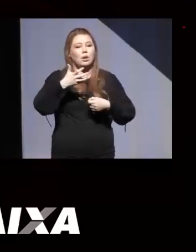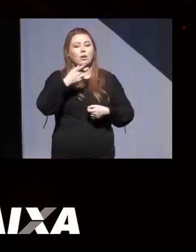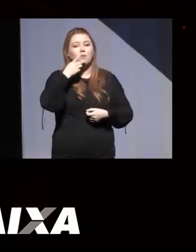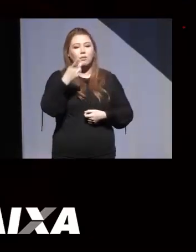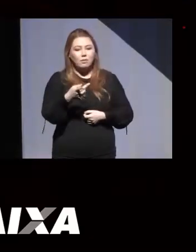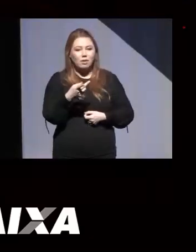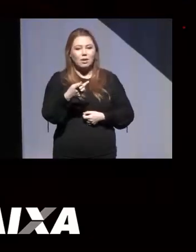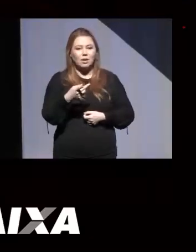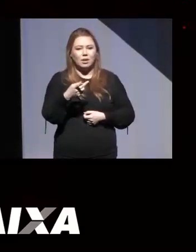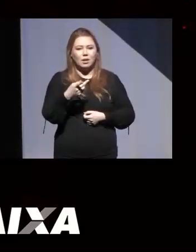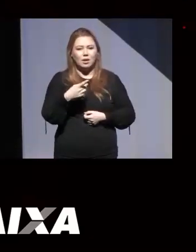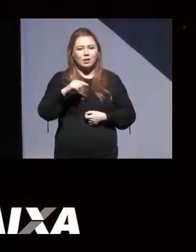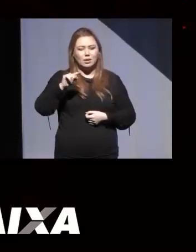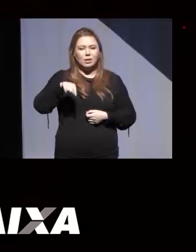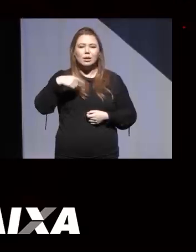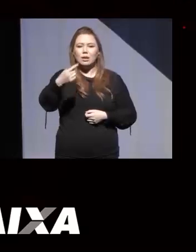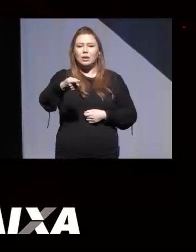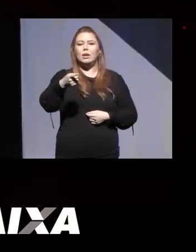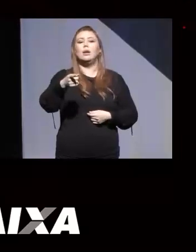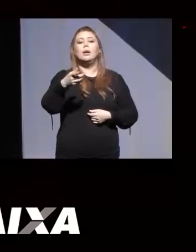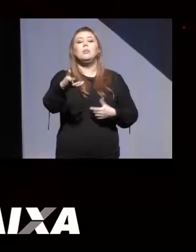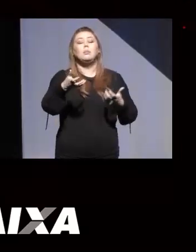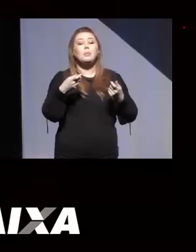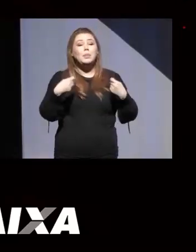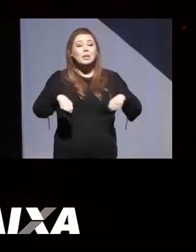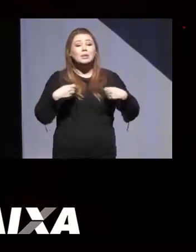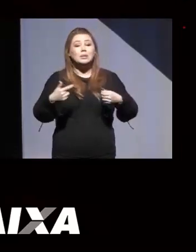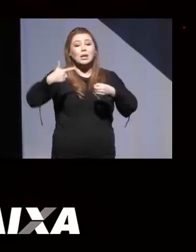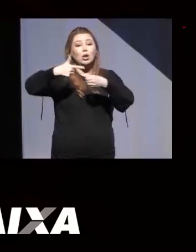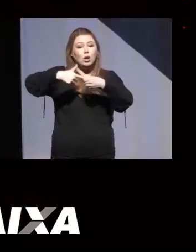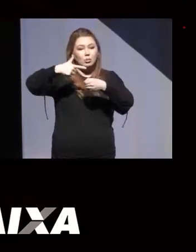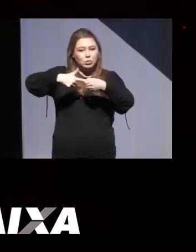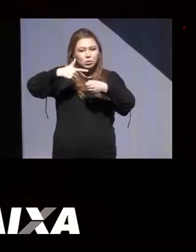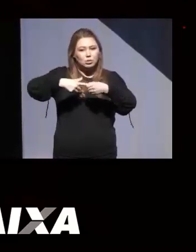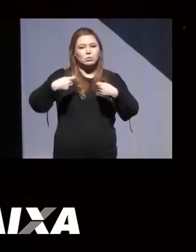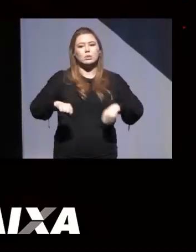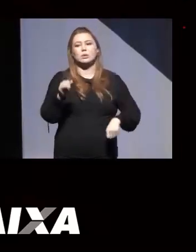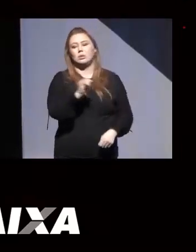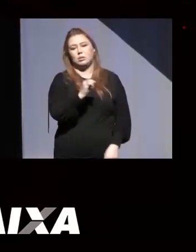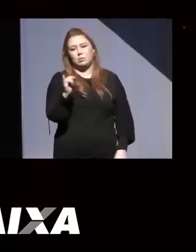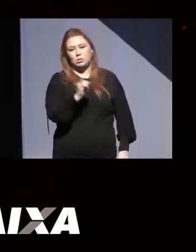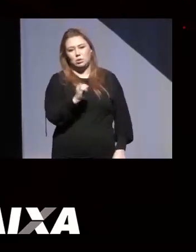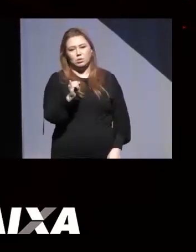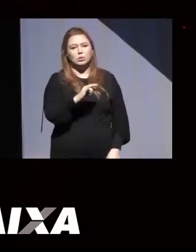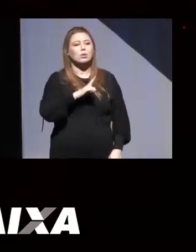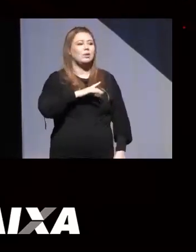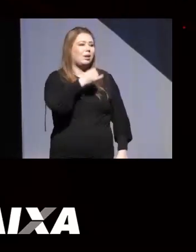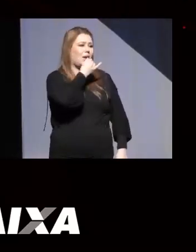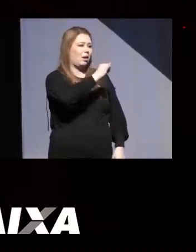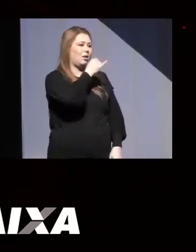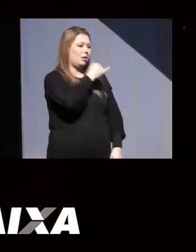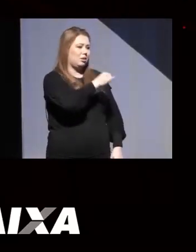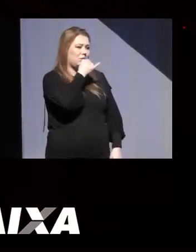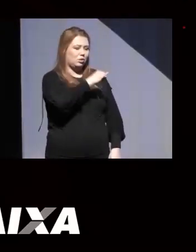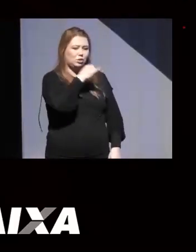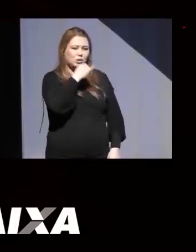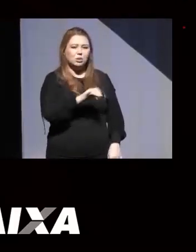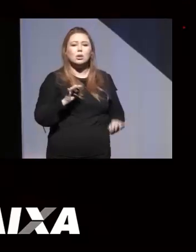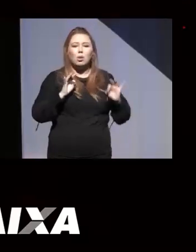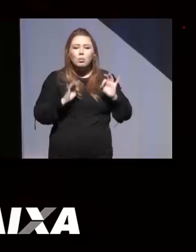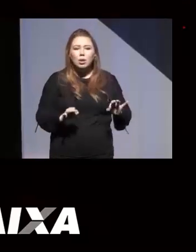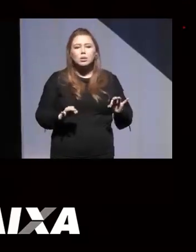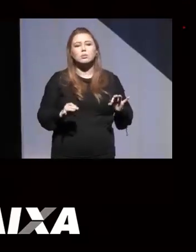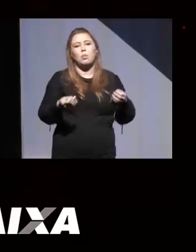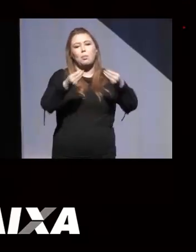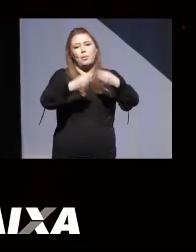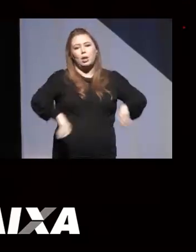que é o combustível que deveria ser tributado, porque é o que produz energia e é o que efetivamente faz mal